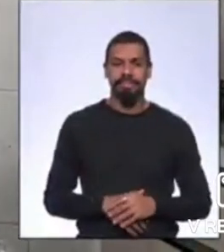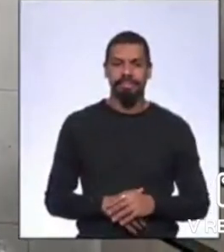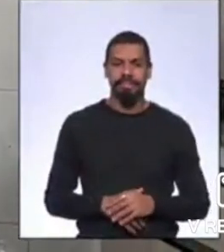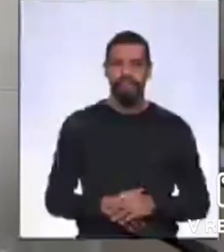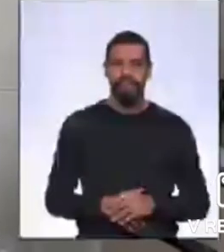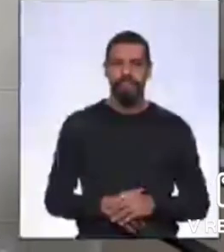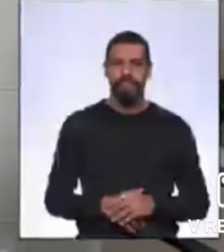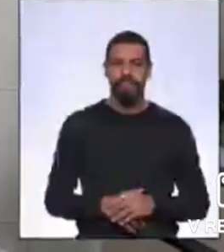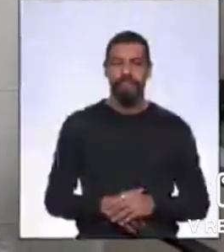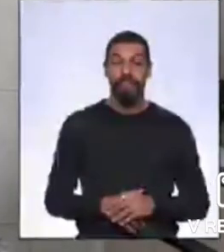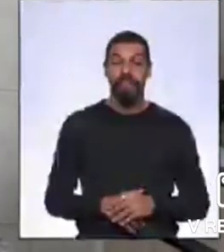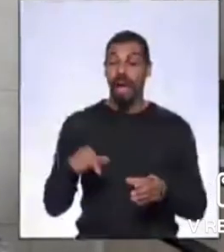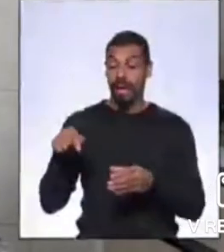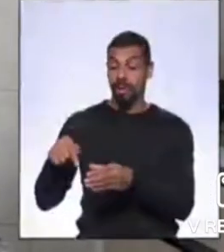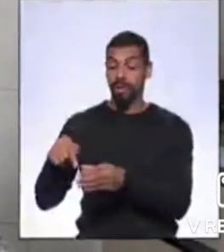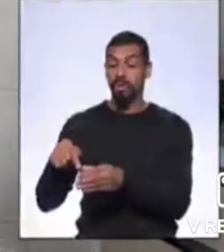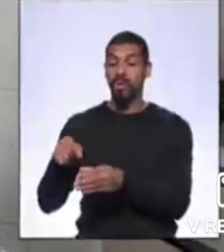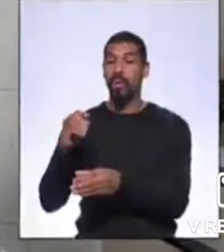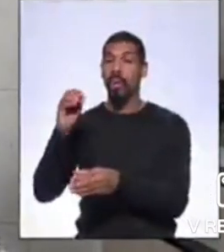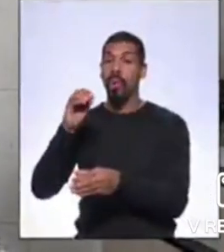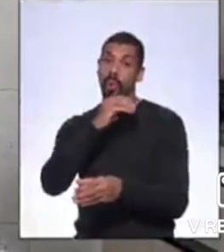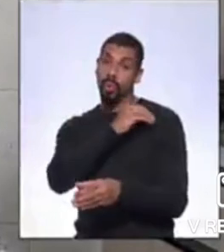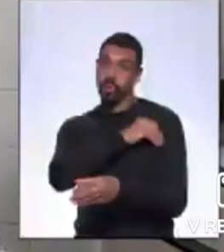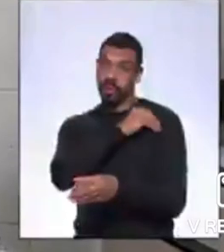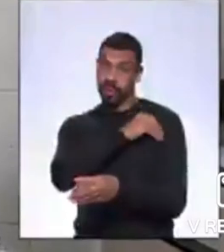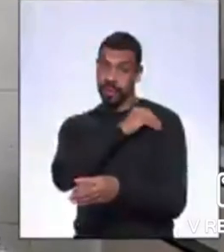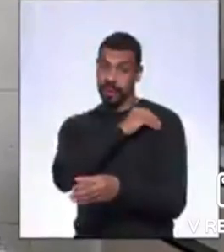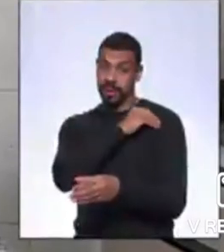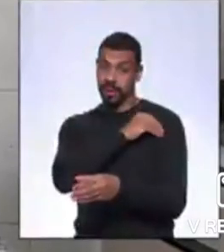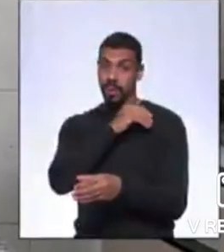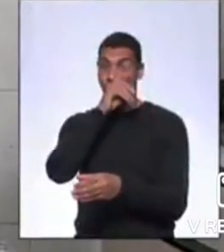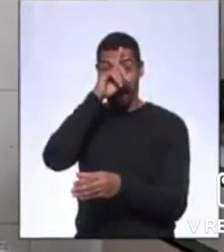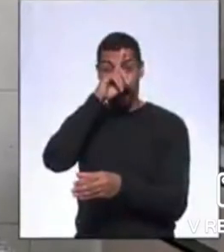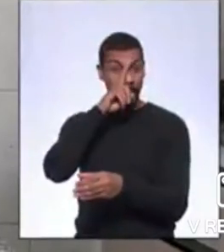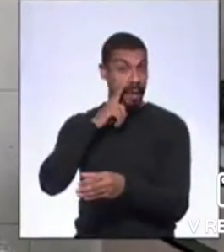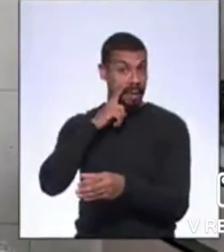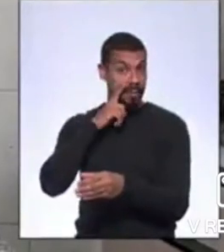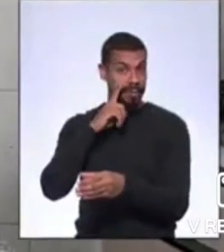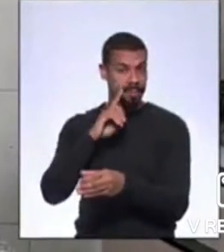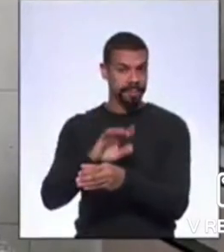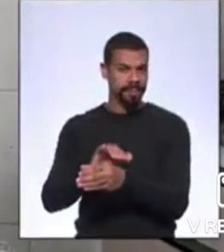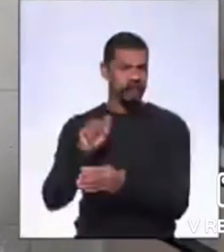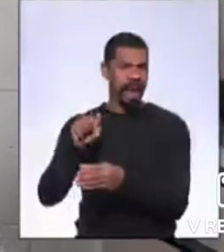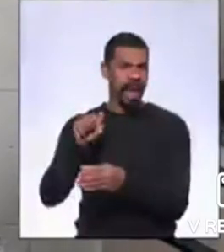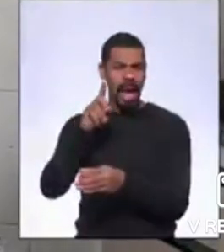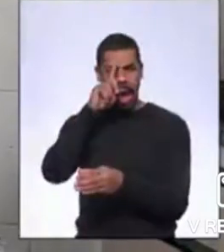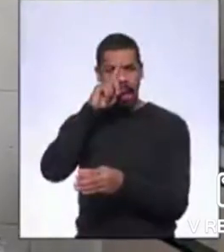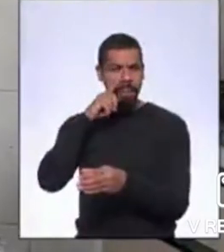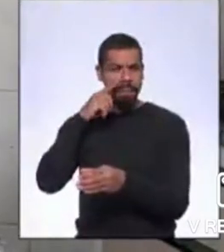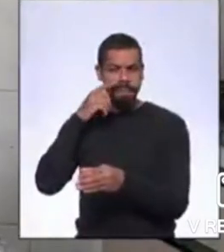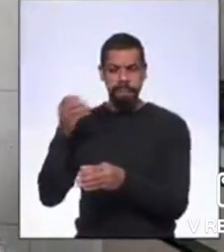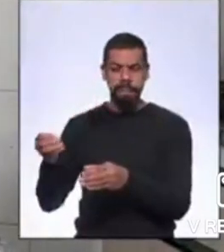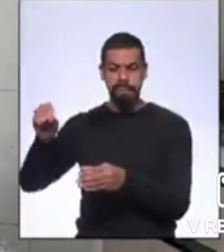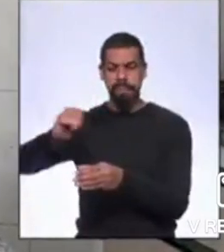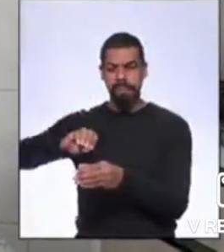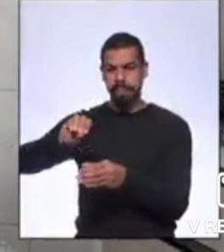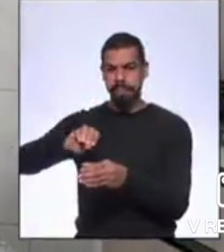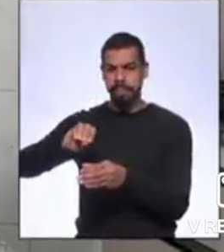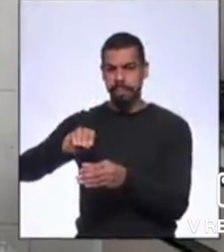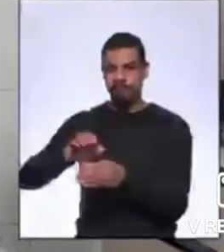No álcool, eu vou colocar um pouquinho do corante amarelo. Só que o que vai acontecer aqui? Esse corante amarelo, ele vai deixar